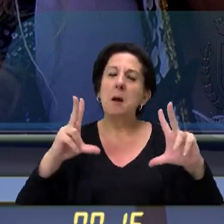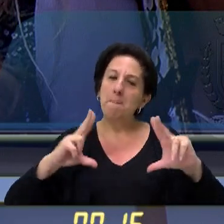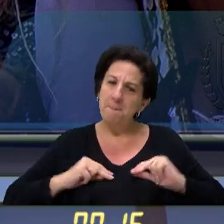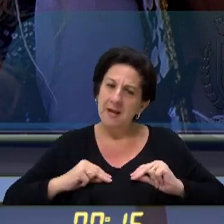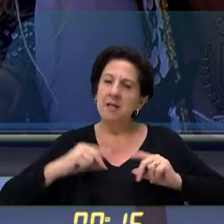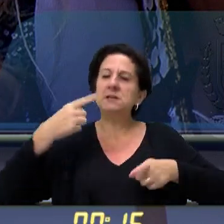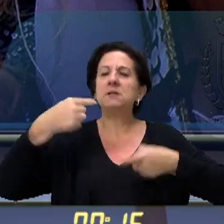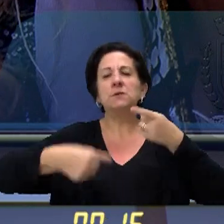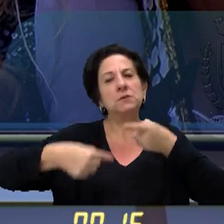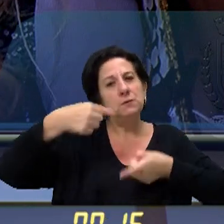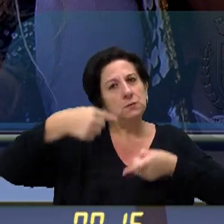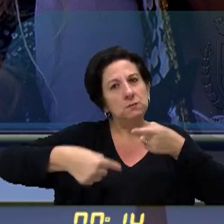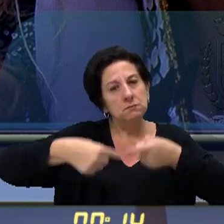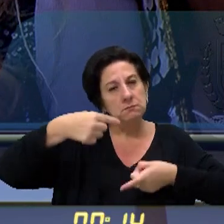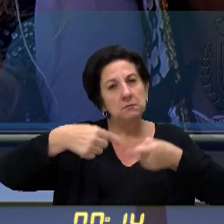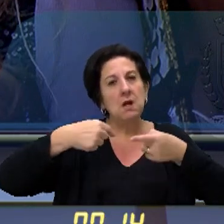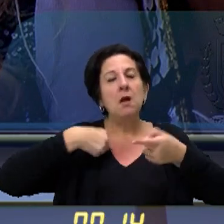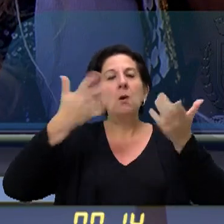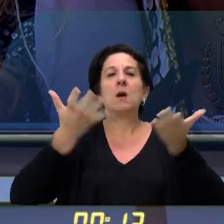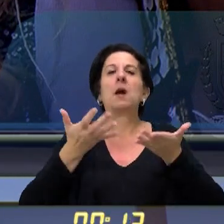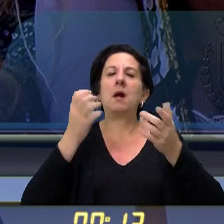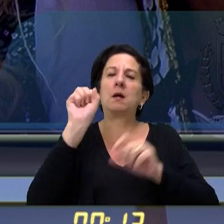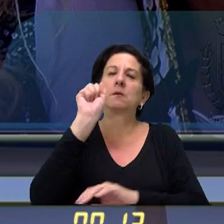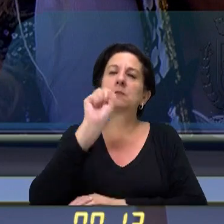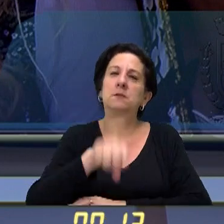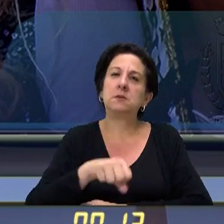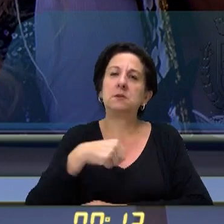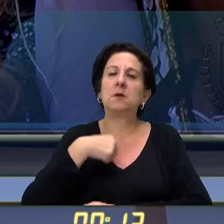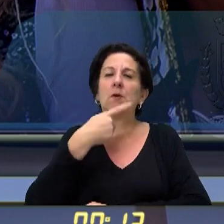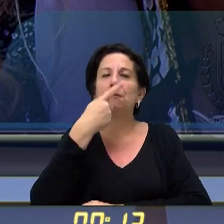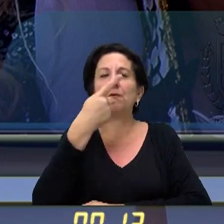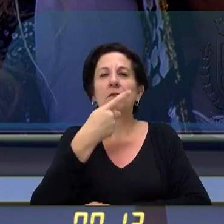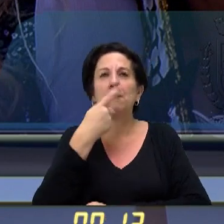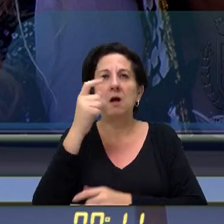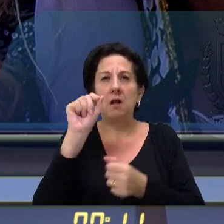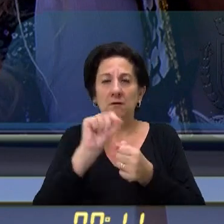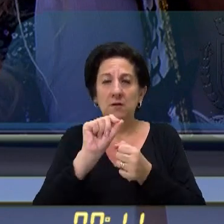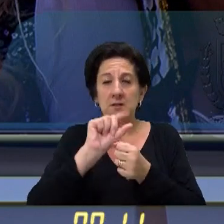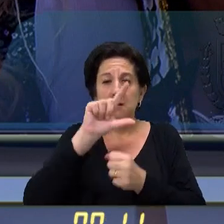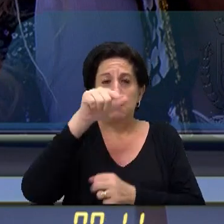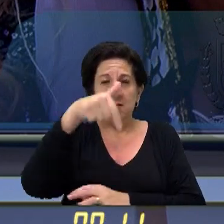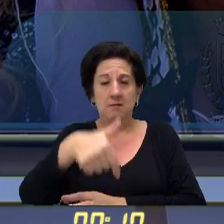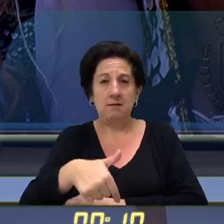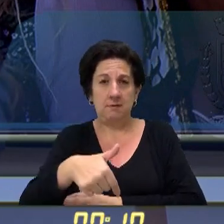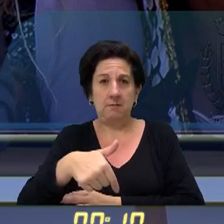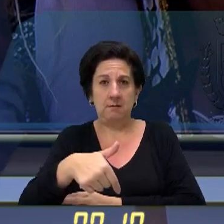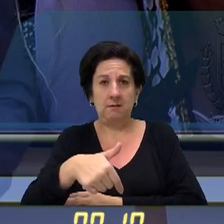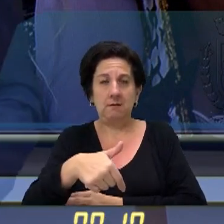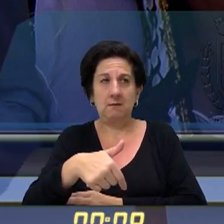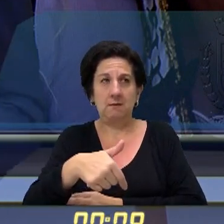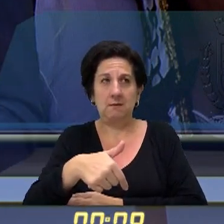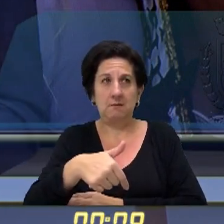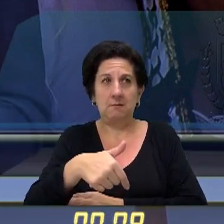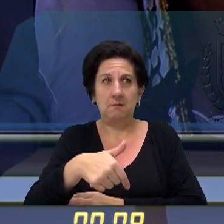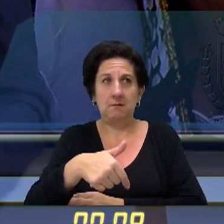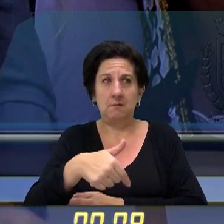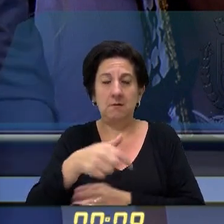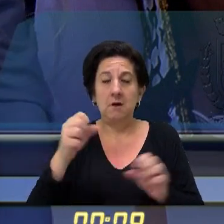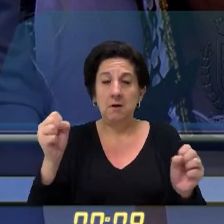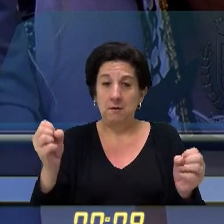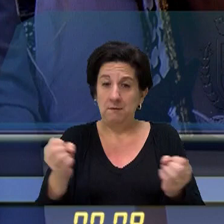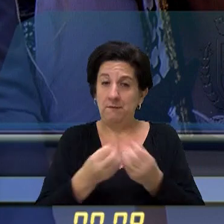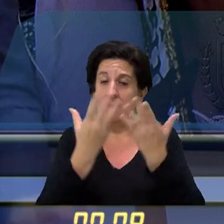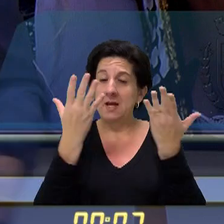merece ser discutido e eu quero sim, já o que eu vou fazer após a essa exitosa festa